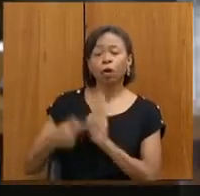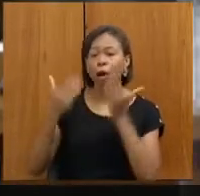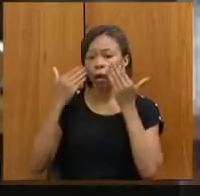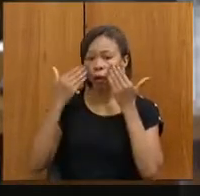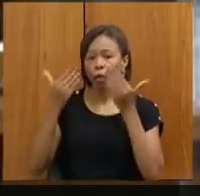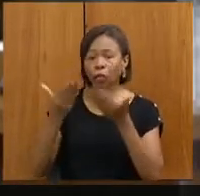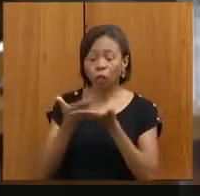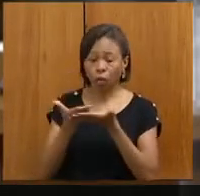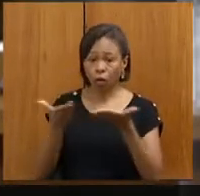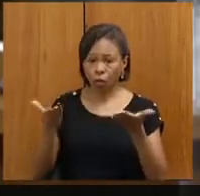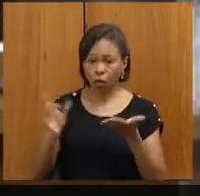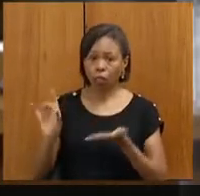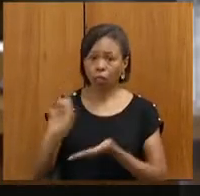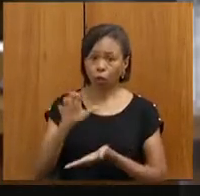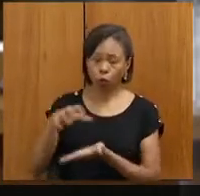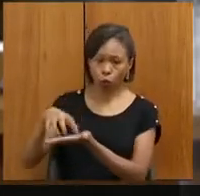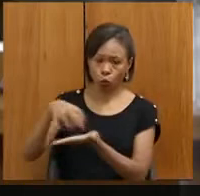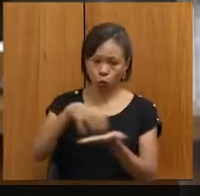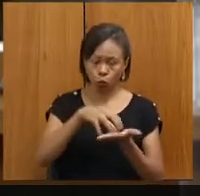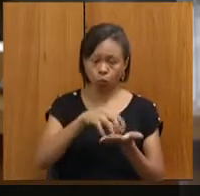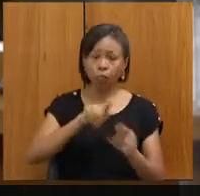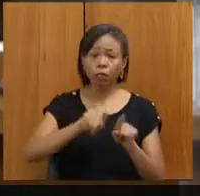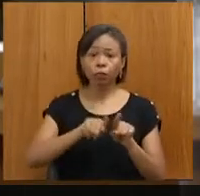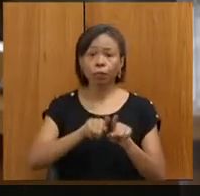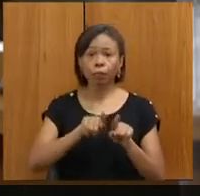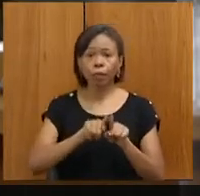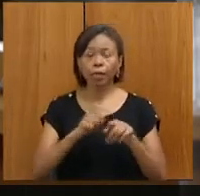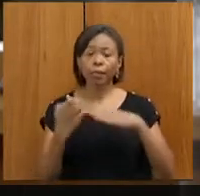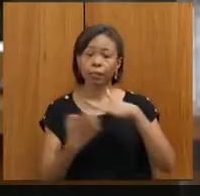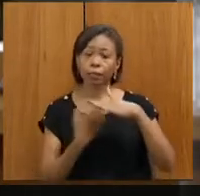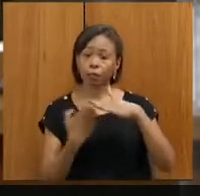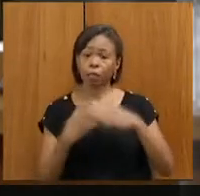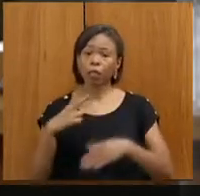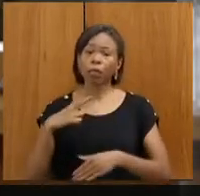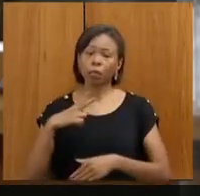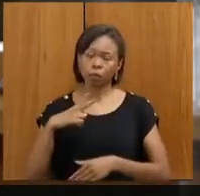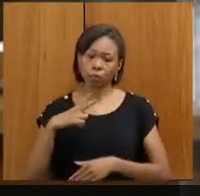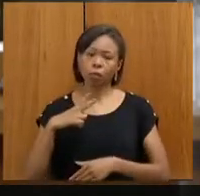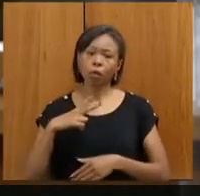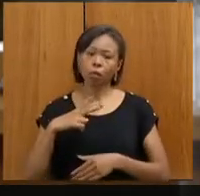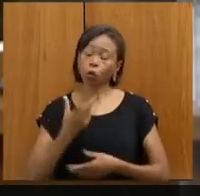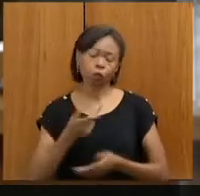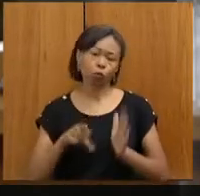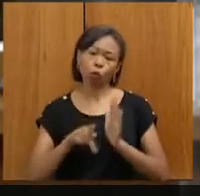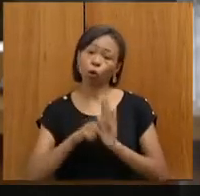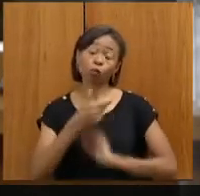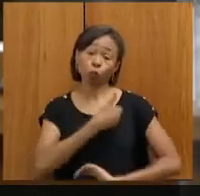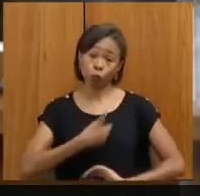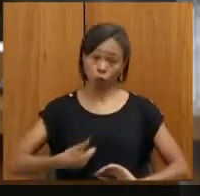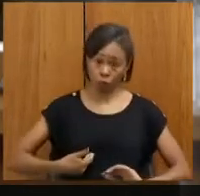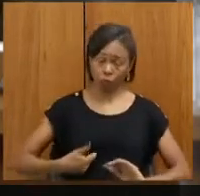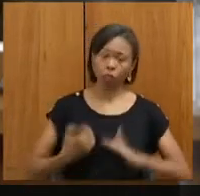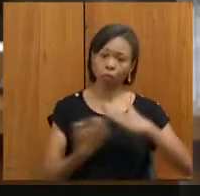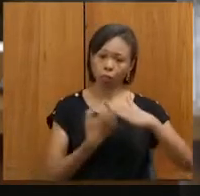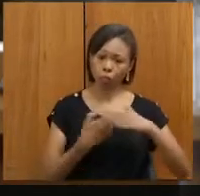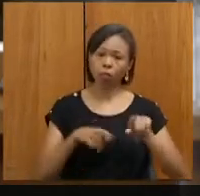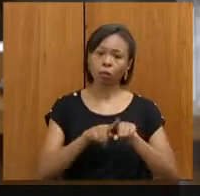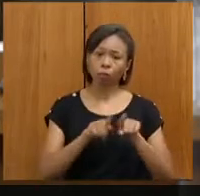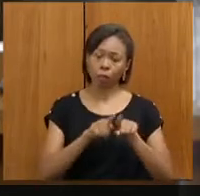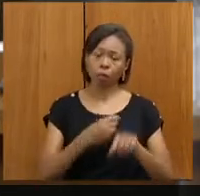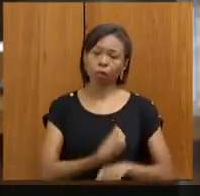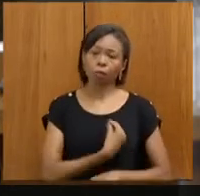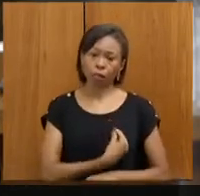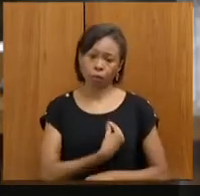poderes além das despesas estatais também que participaram disso algumas empresas também participaram da folha então valor líquido que tesouro Estadual foi